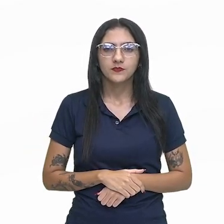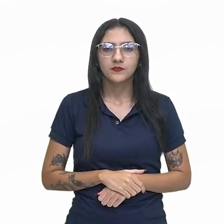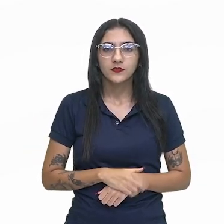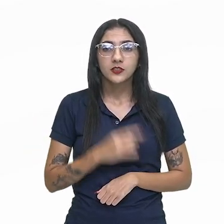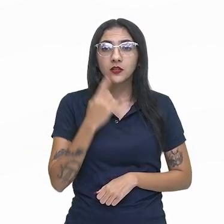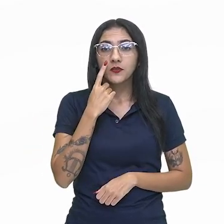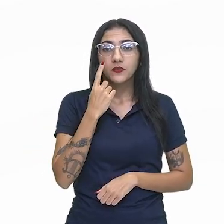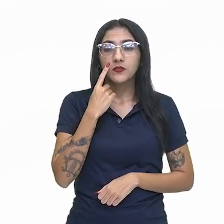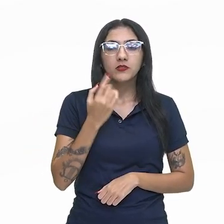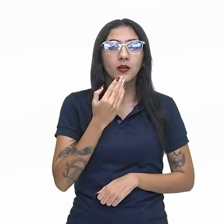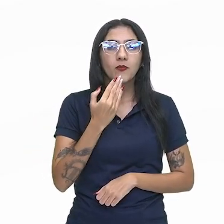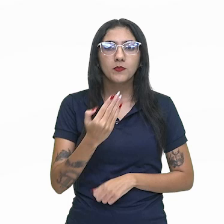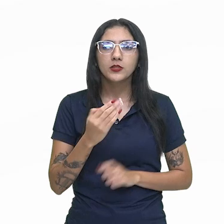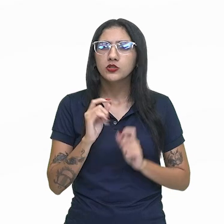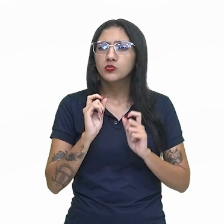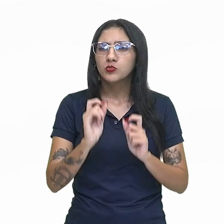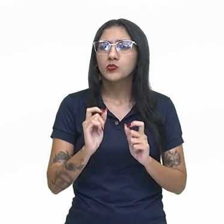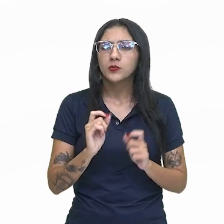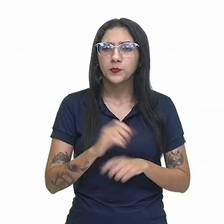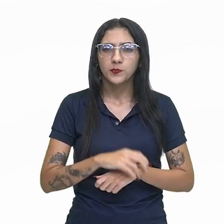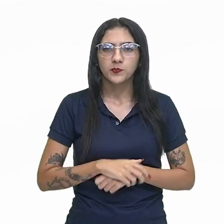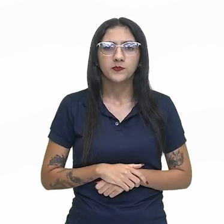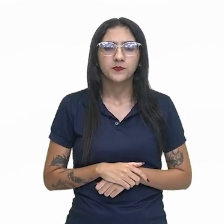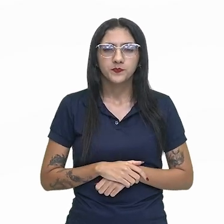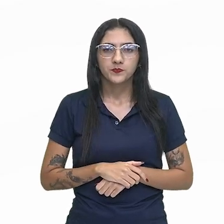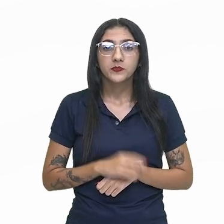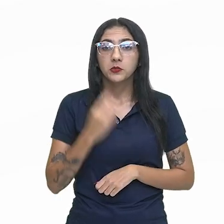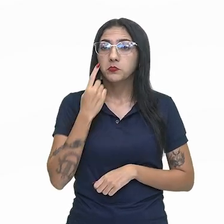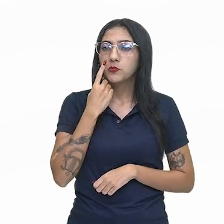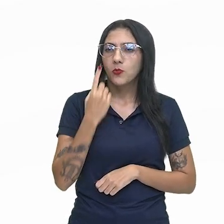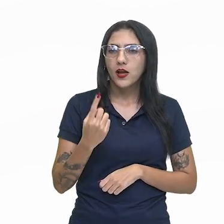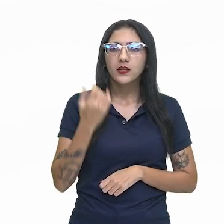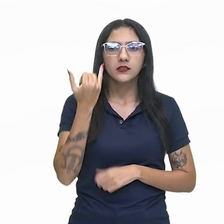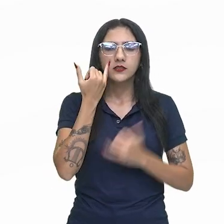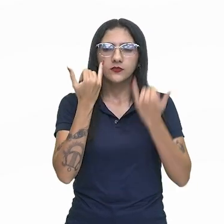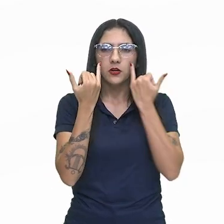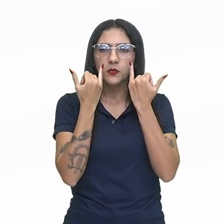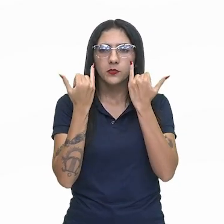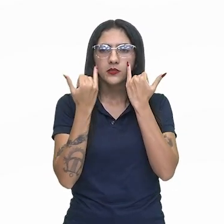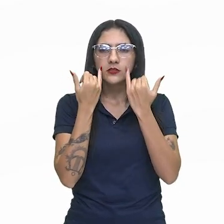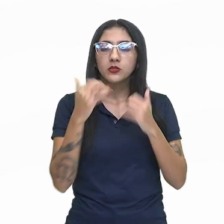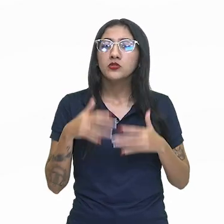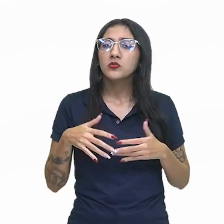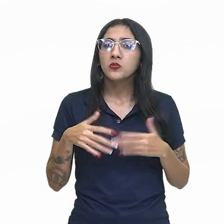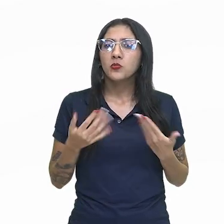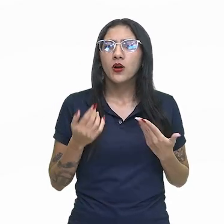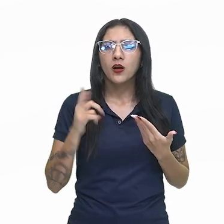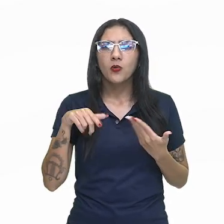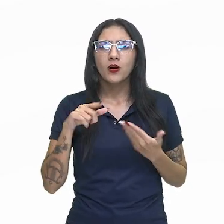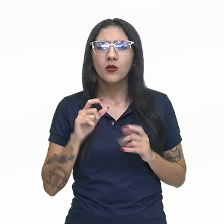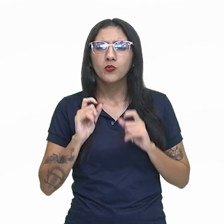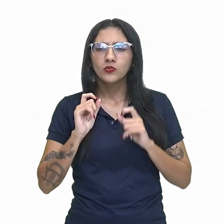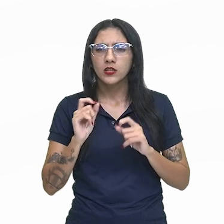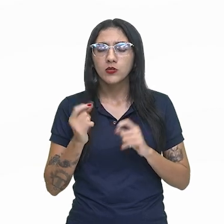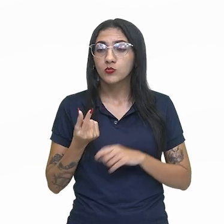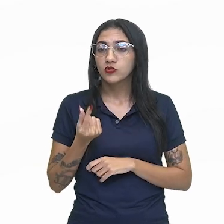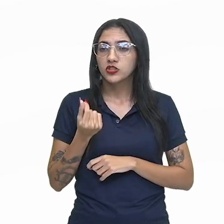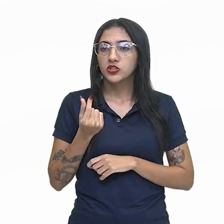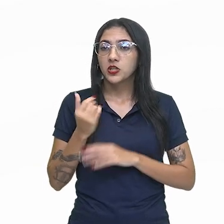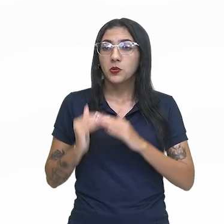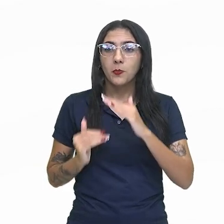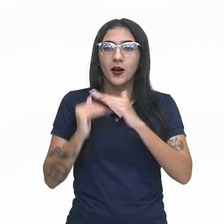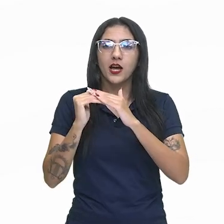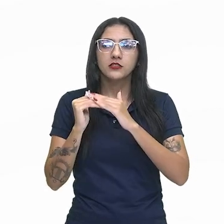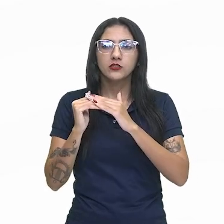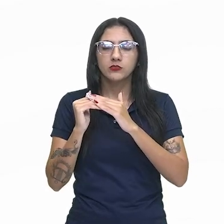o comando da questão pedia, né, com essas informações, qual o lucro máximo. Ele não está pedindo aí a